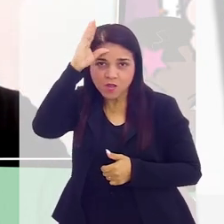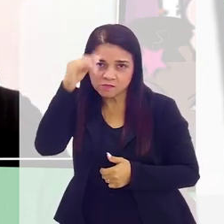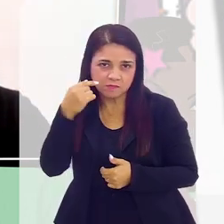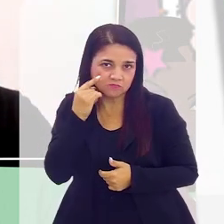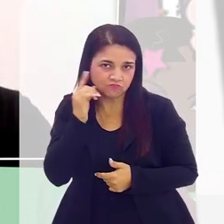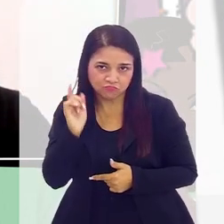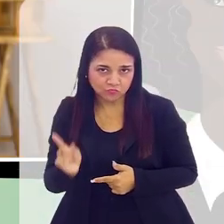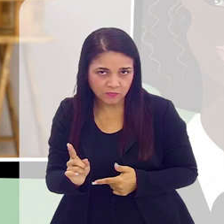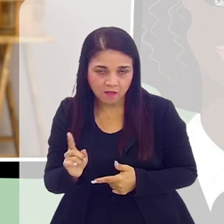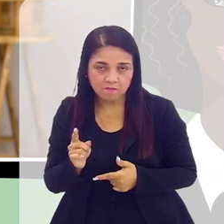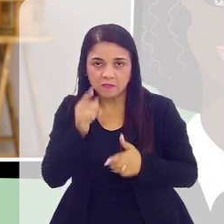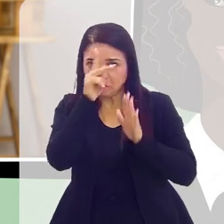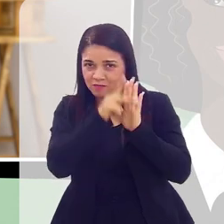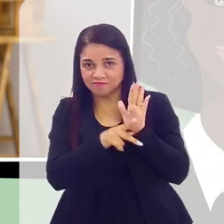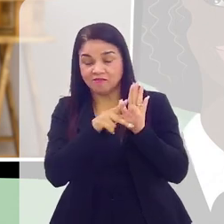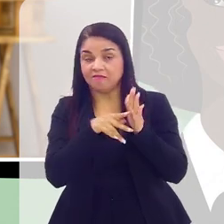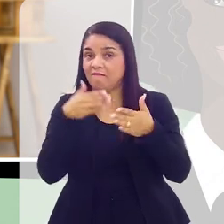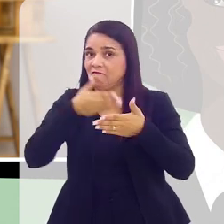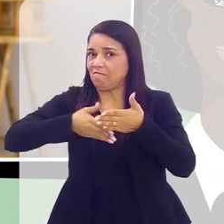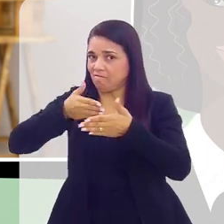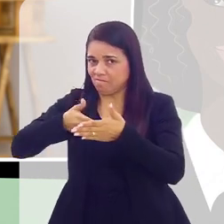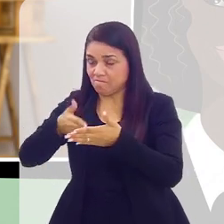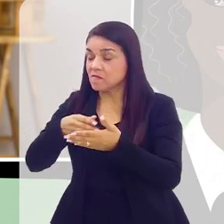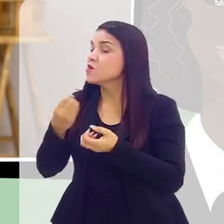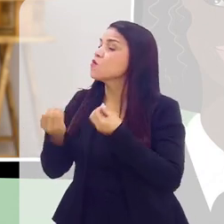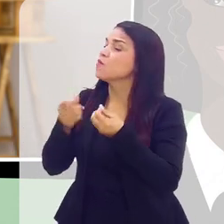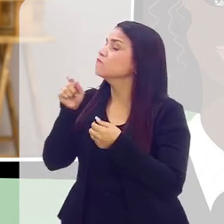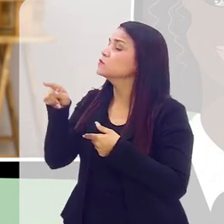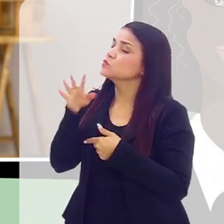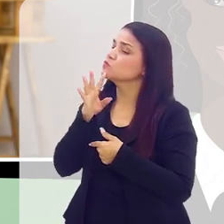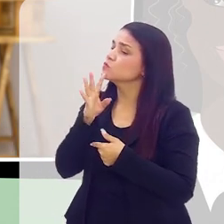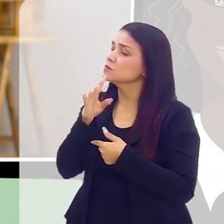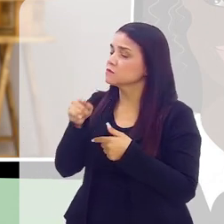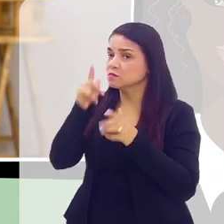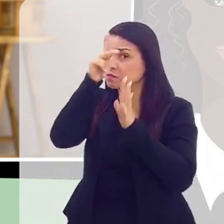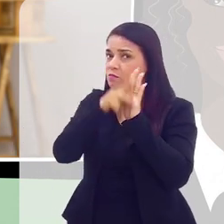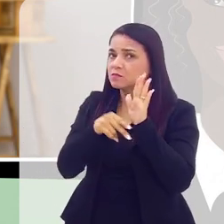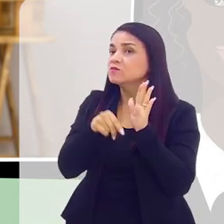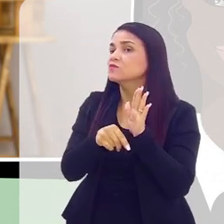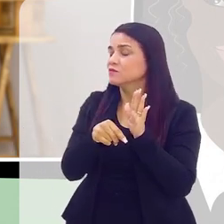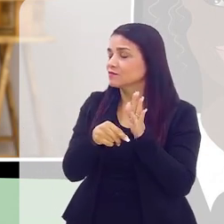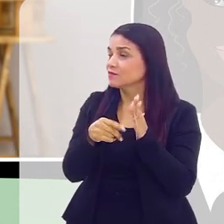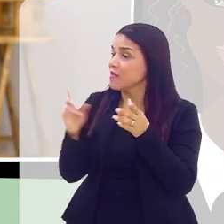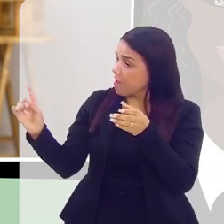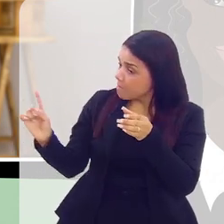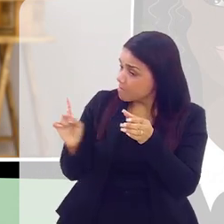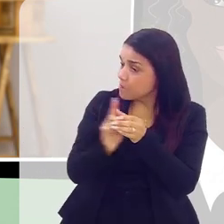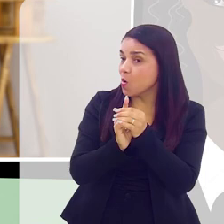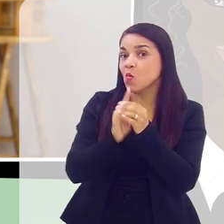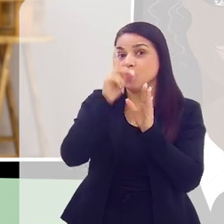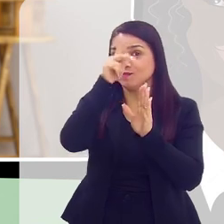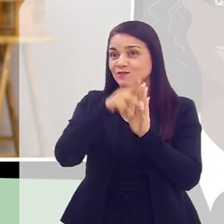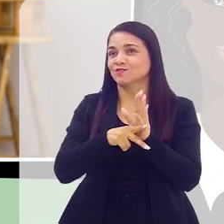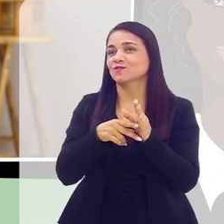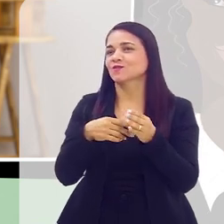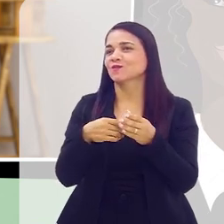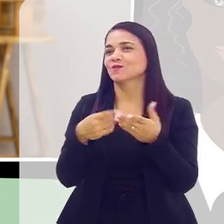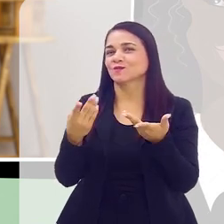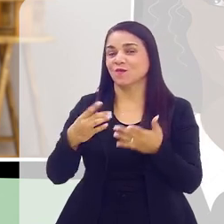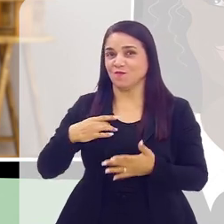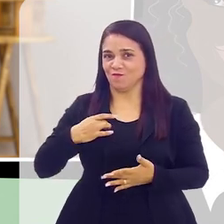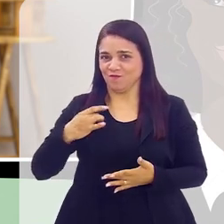conhecimento do projeto, né? Aí tem aquele entrave. Como você tomou conhecimento do projeto e agora faz parte do